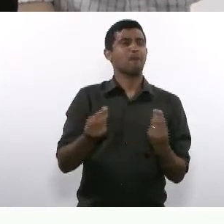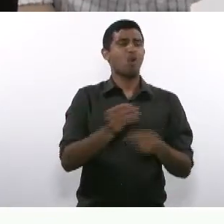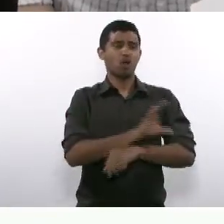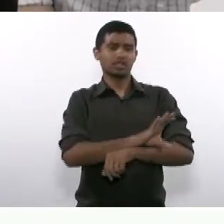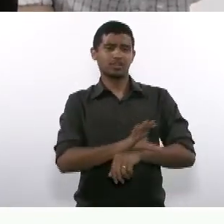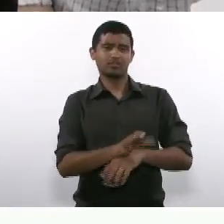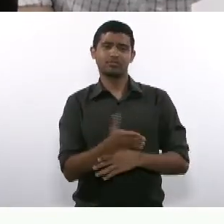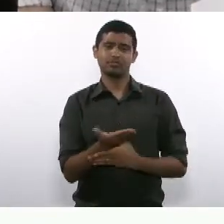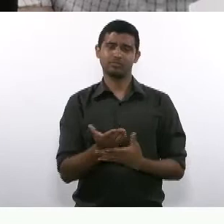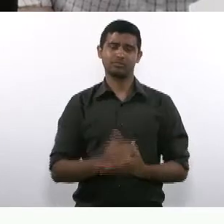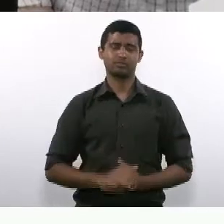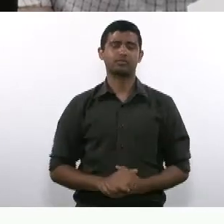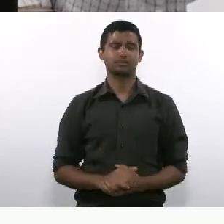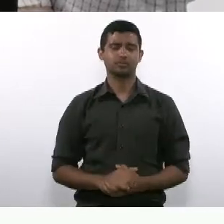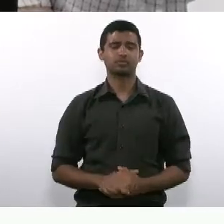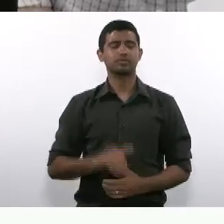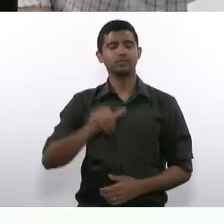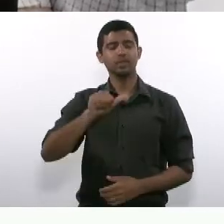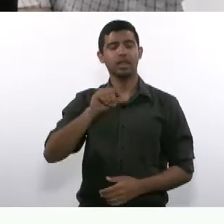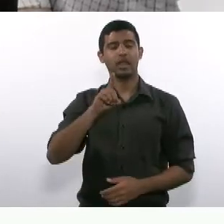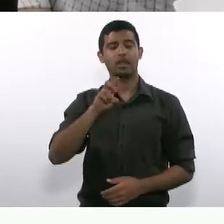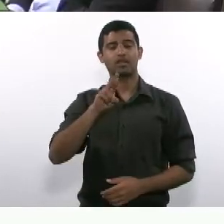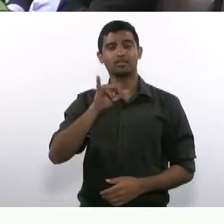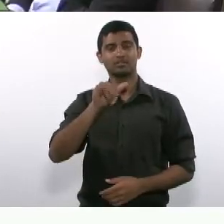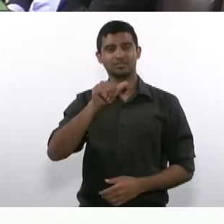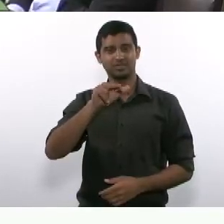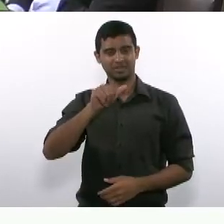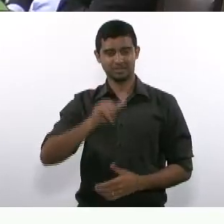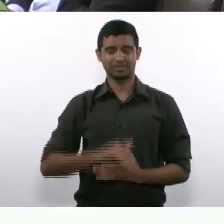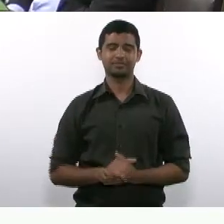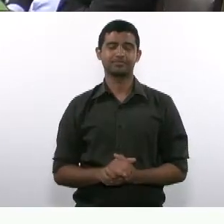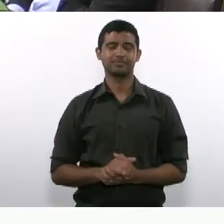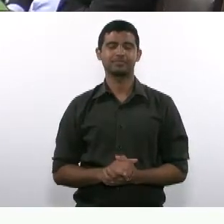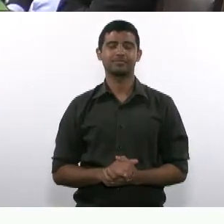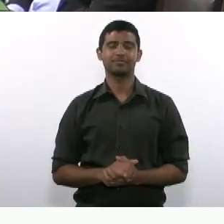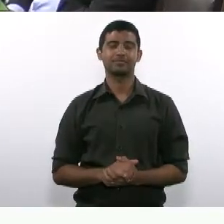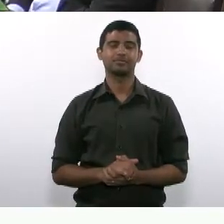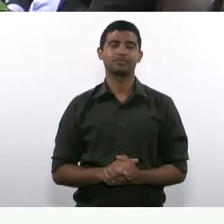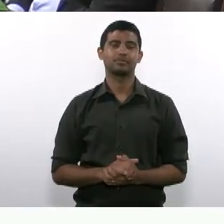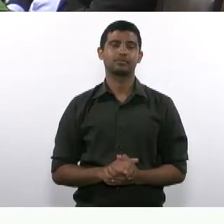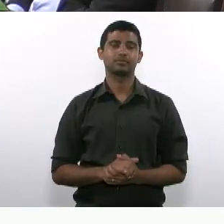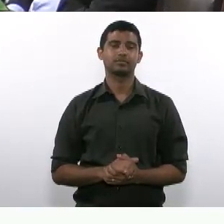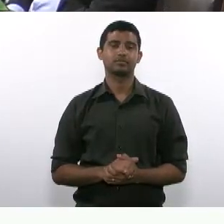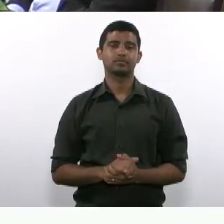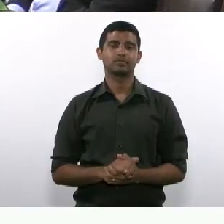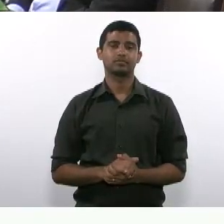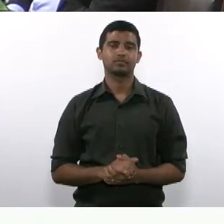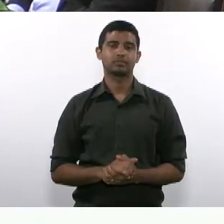grande assim. Adriana, deixa eu só complementando. Nessa mesma ação